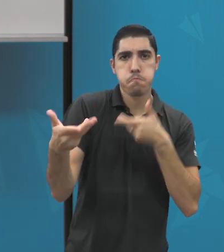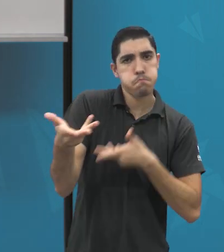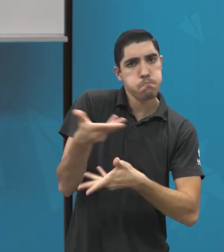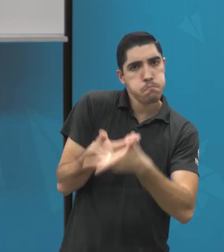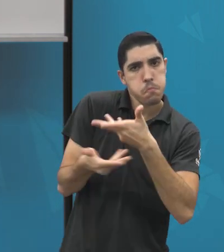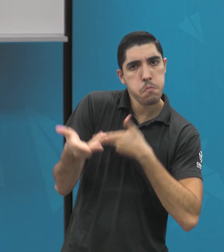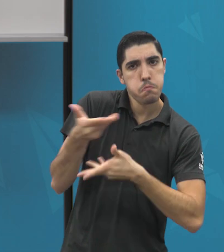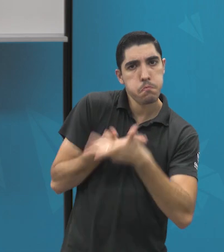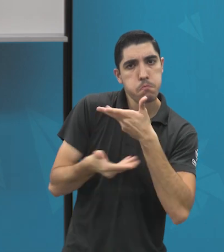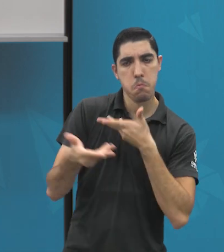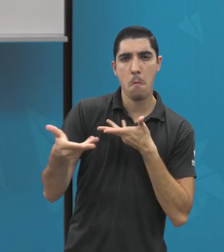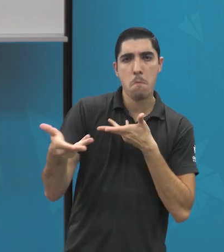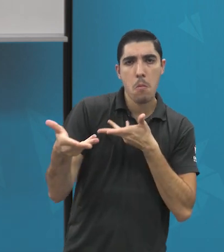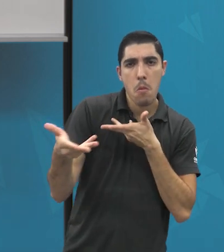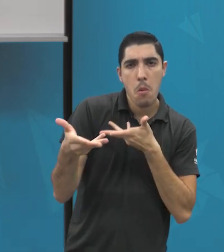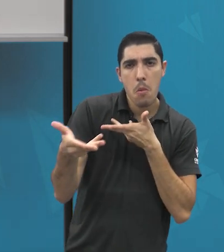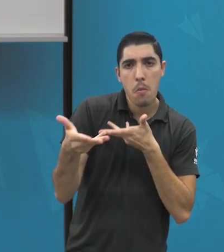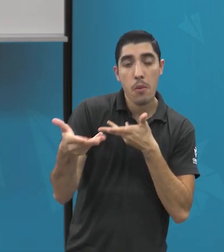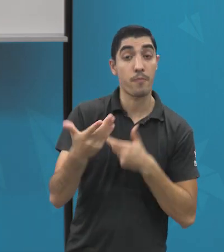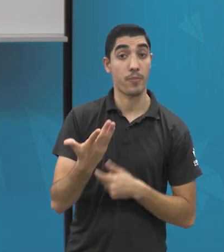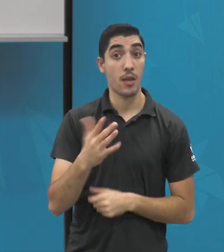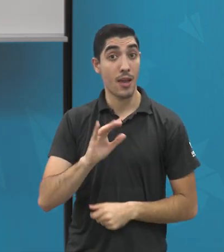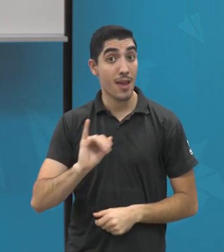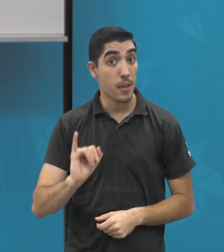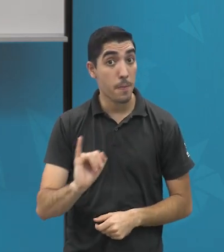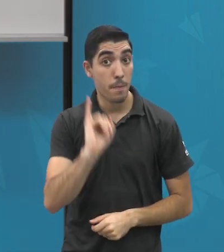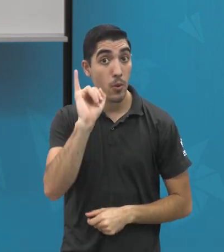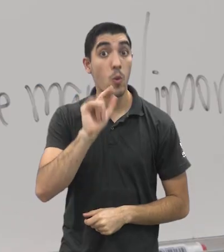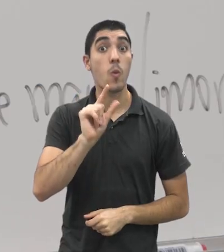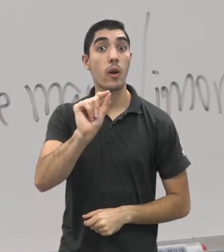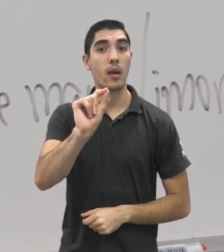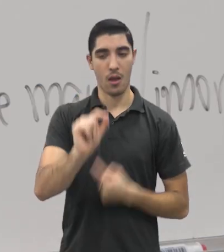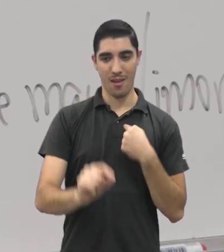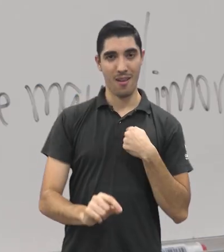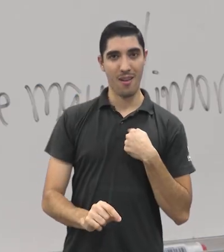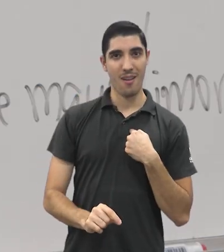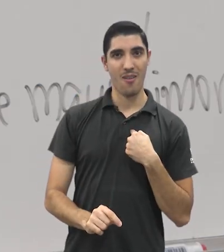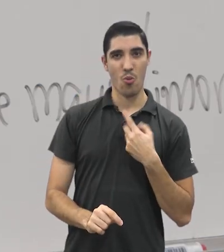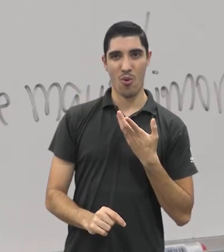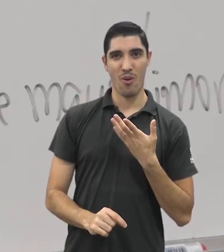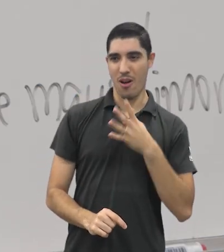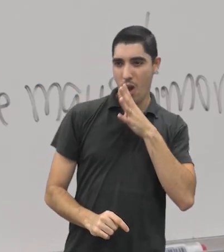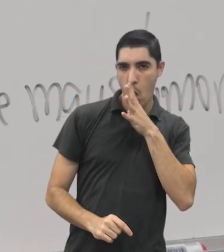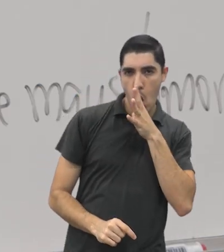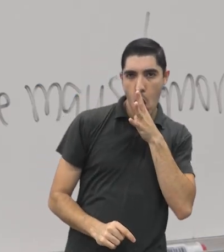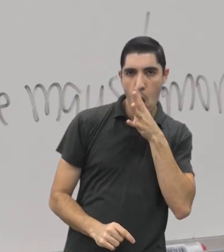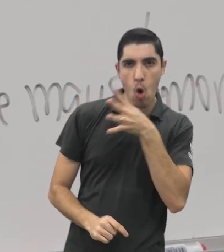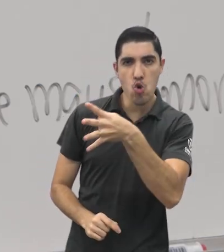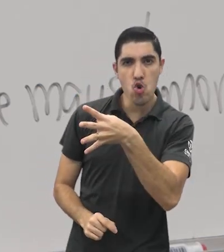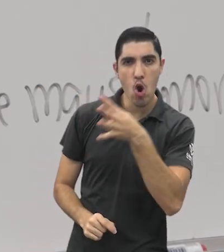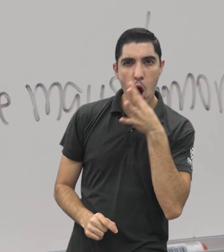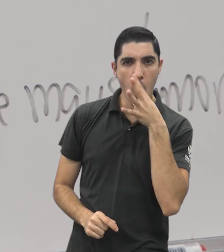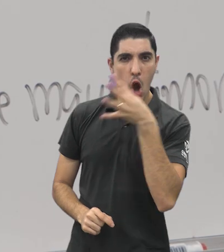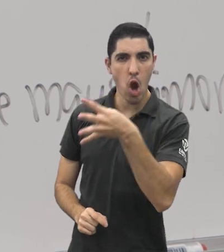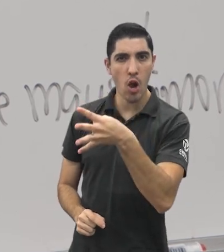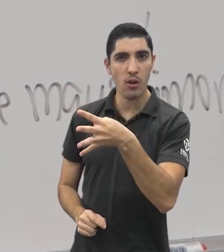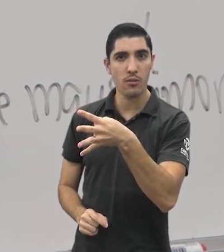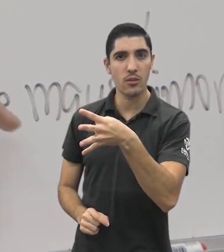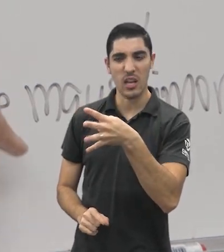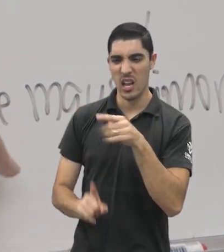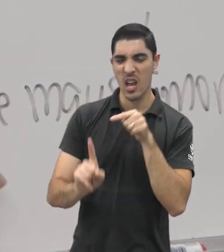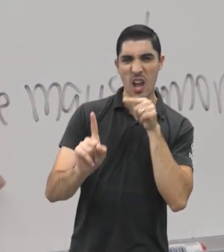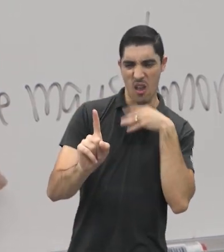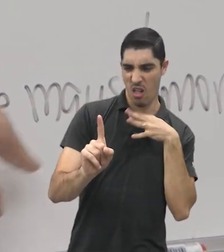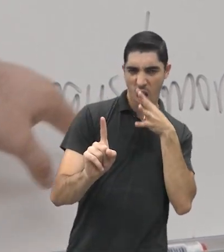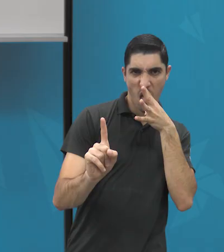de discussão, é muito importante que a gente não acuse os nossos opositores